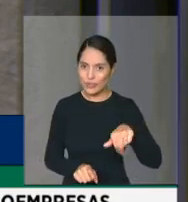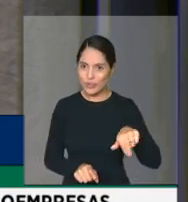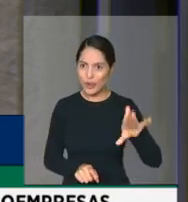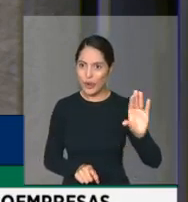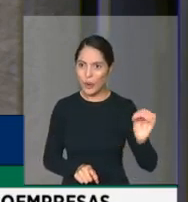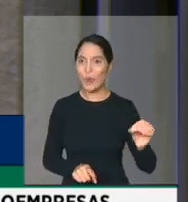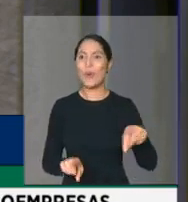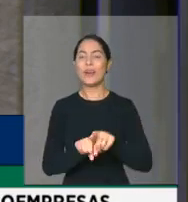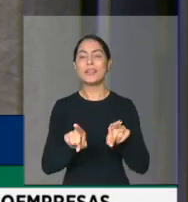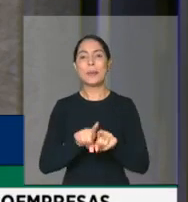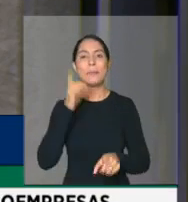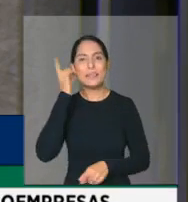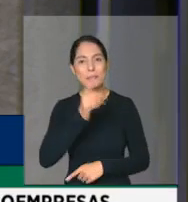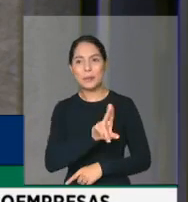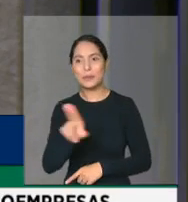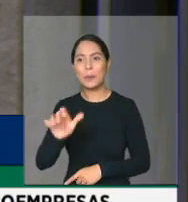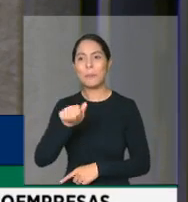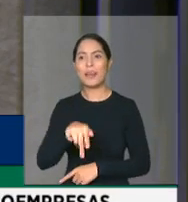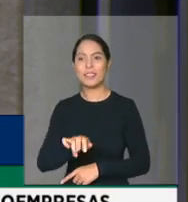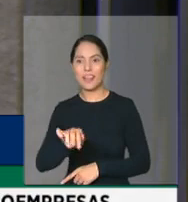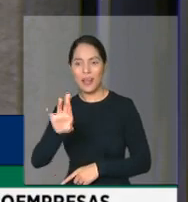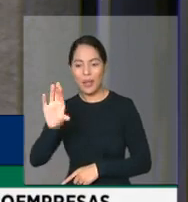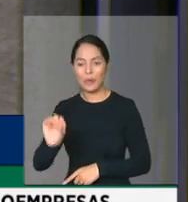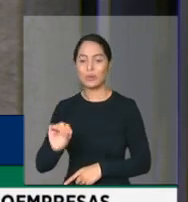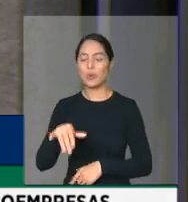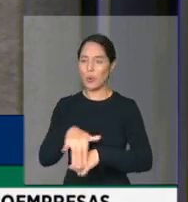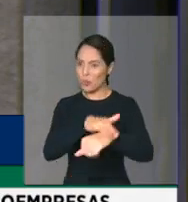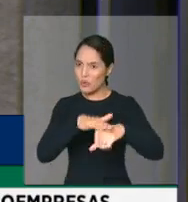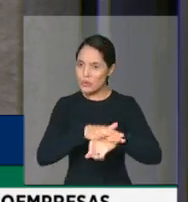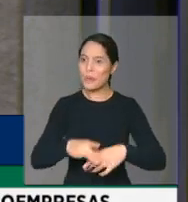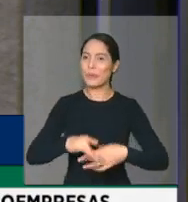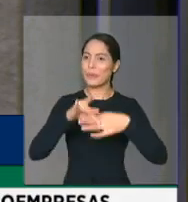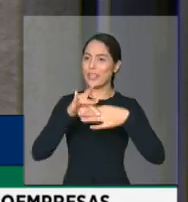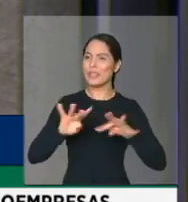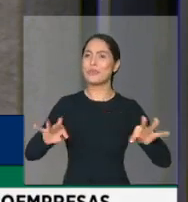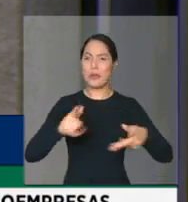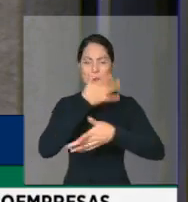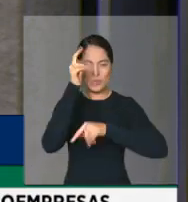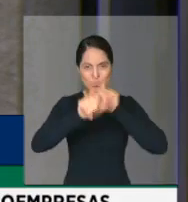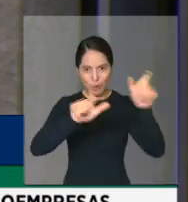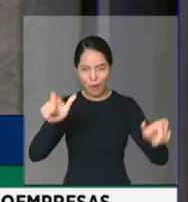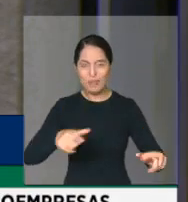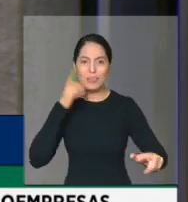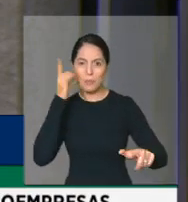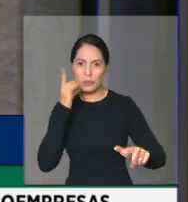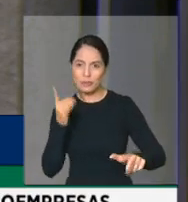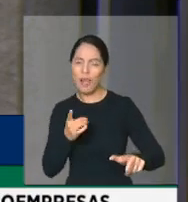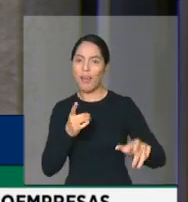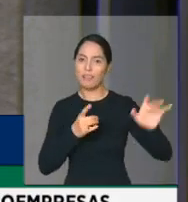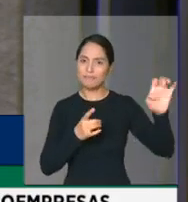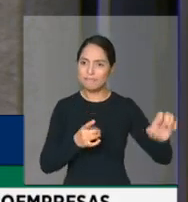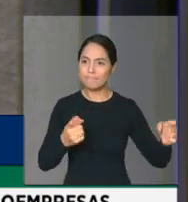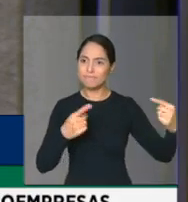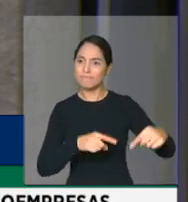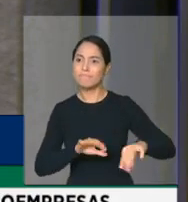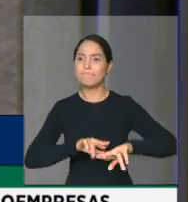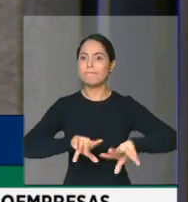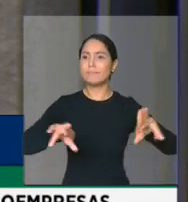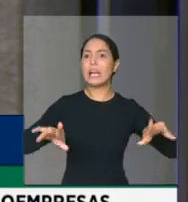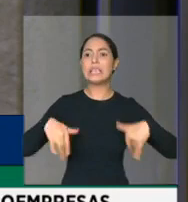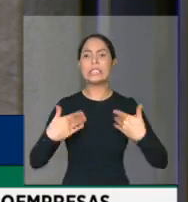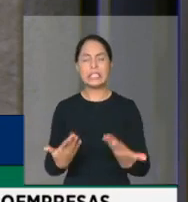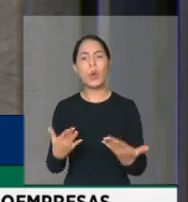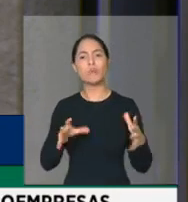do deputado Aguinaldo, que me ajudou bastante também conversando com os líderes, dos deputados da oposição, também das suas contribuições,